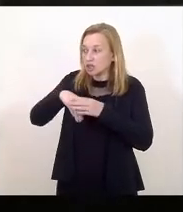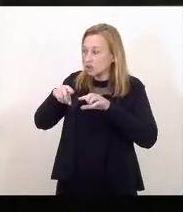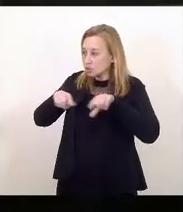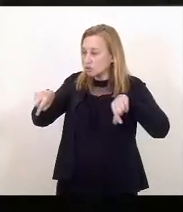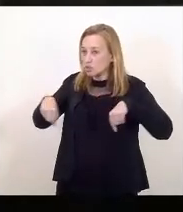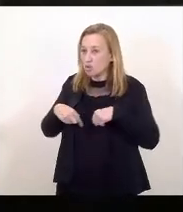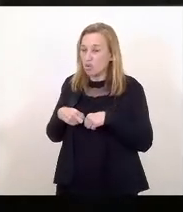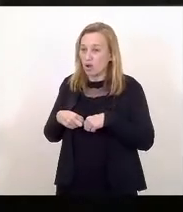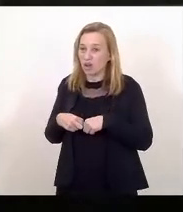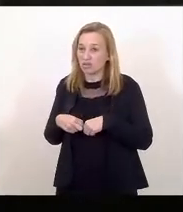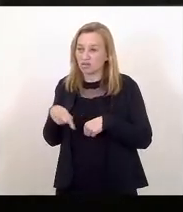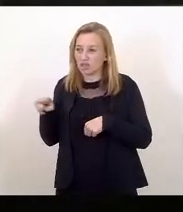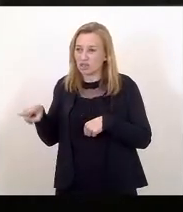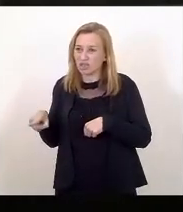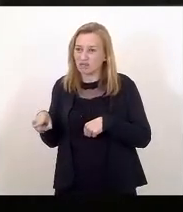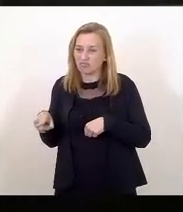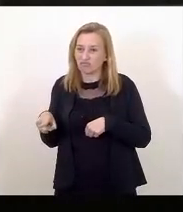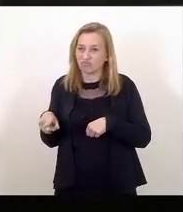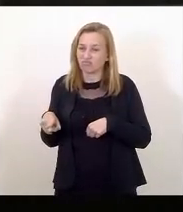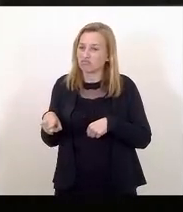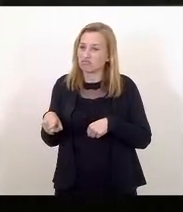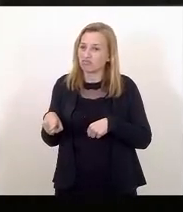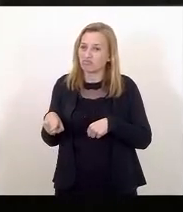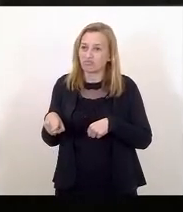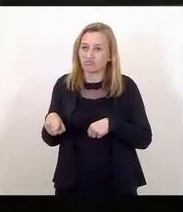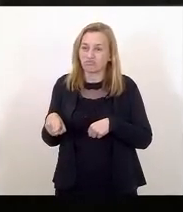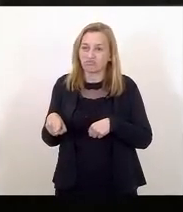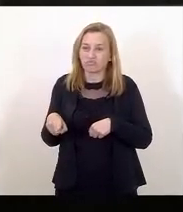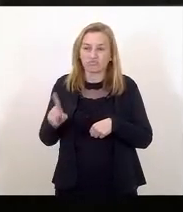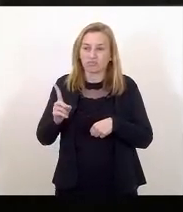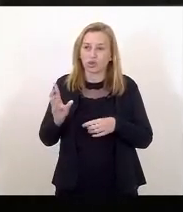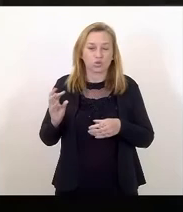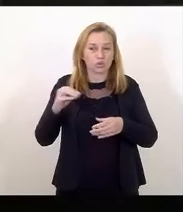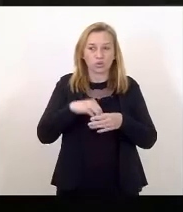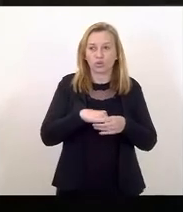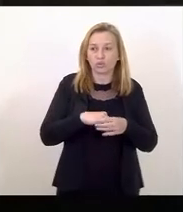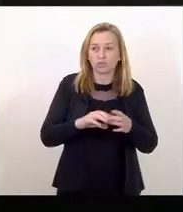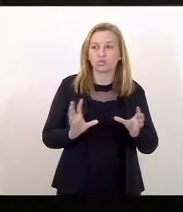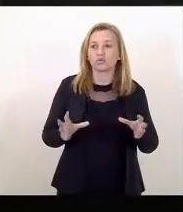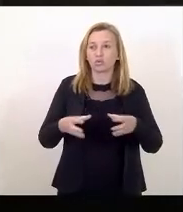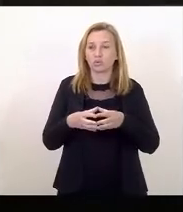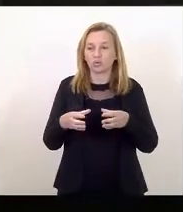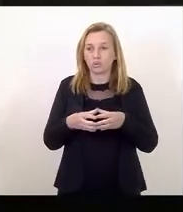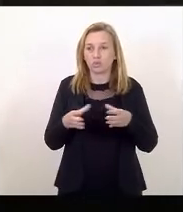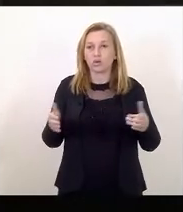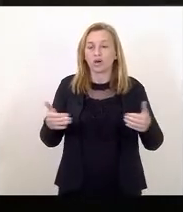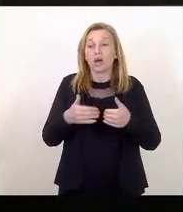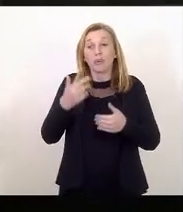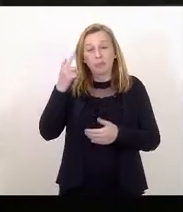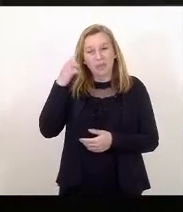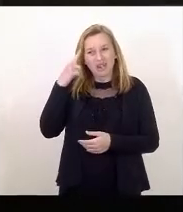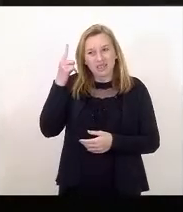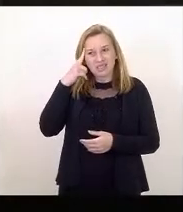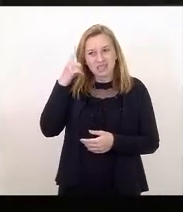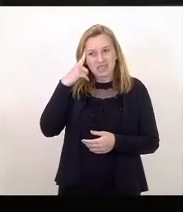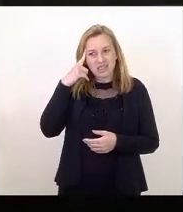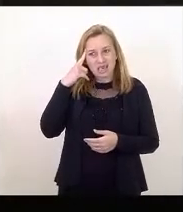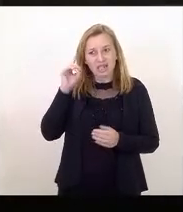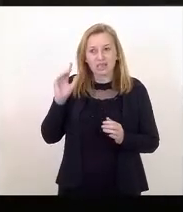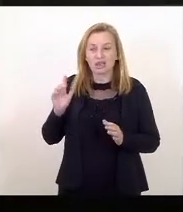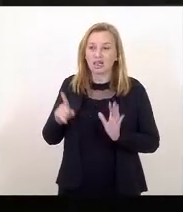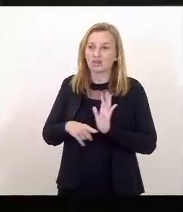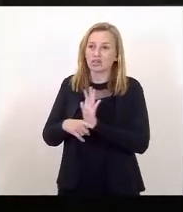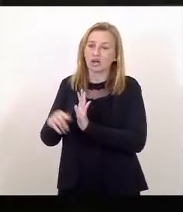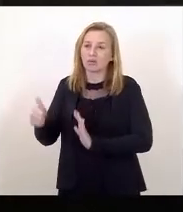permitindo a interação com a comunidade. Então, pensar no estímulo à inserção dessa pessoa